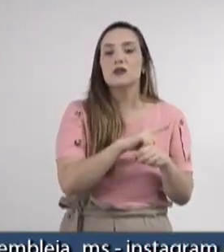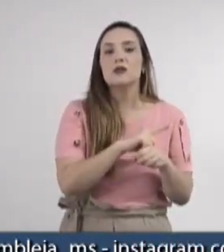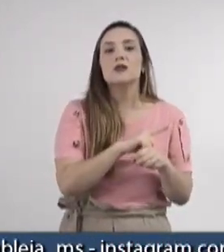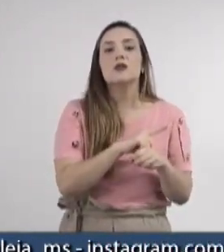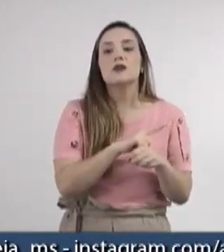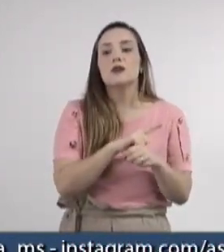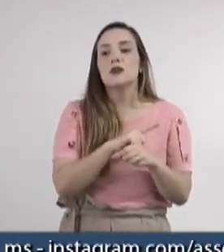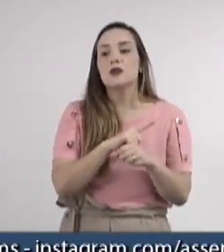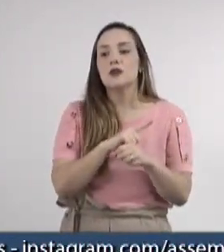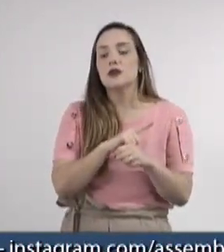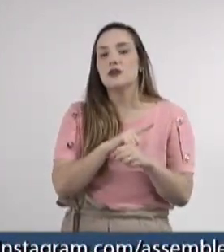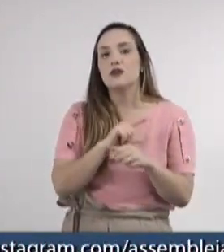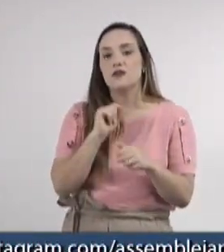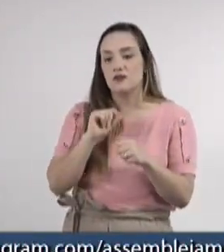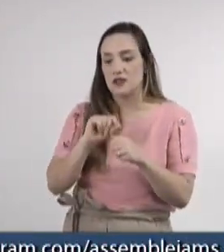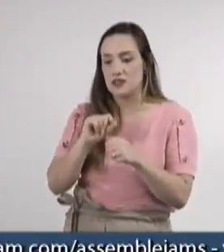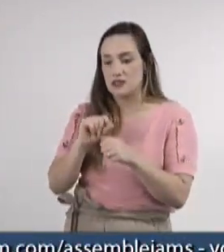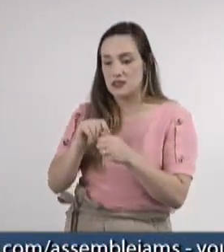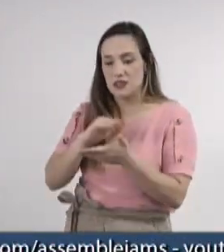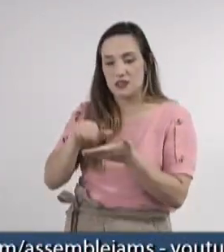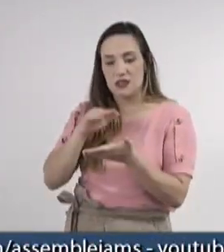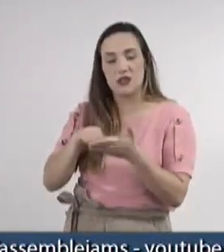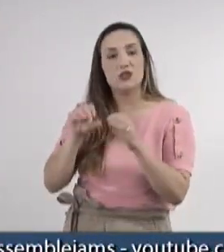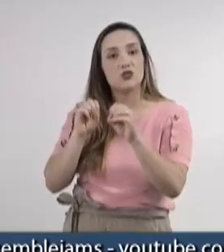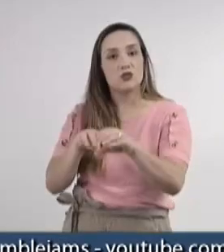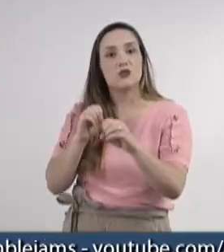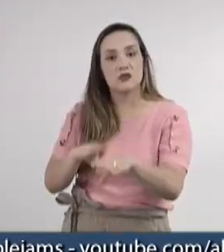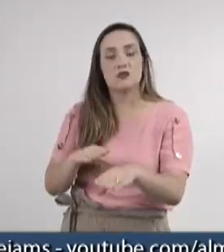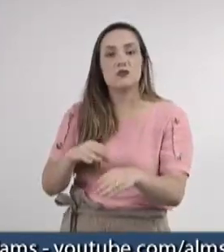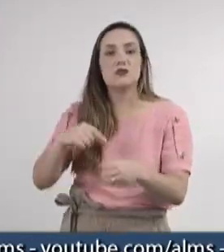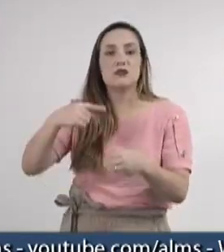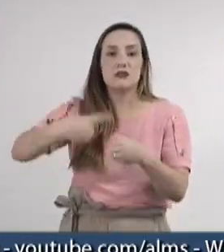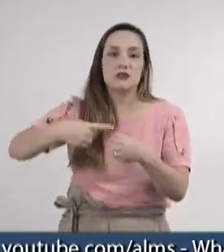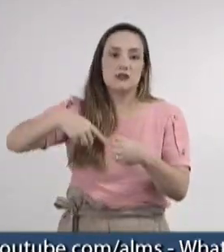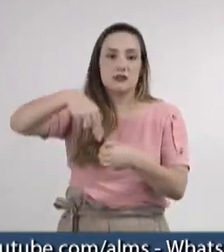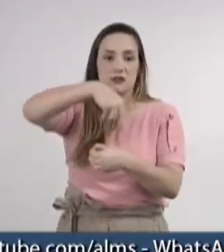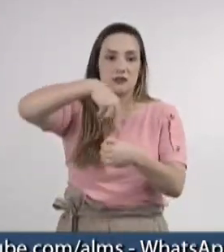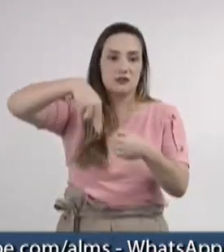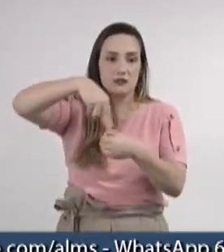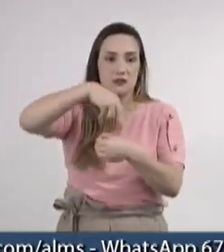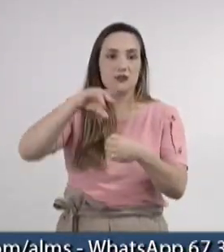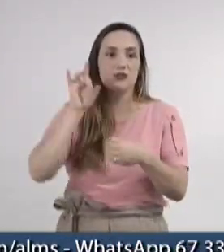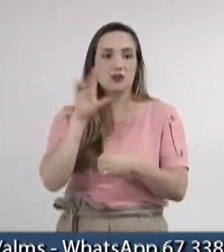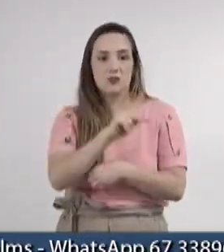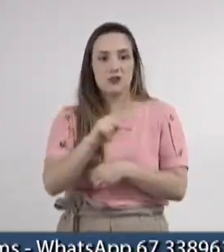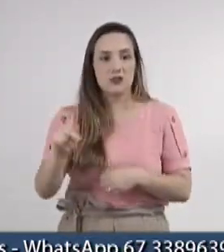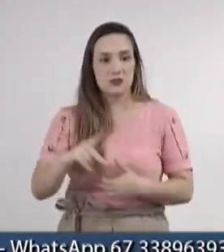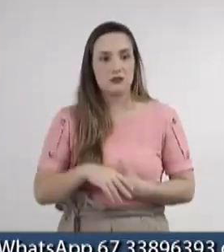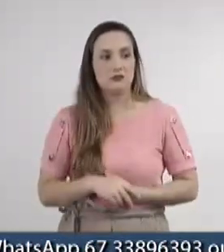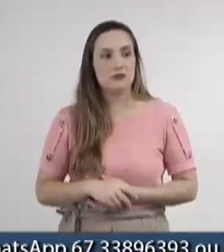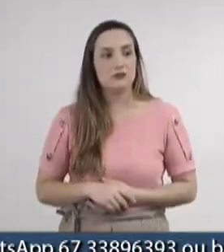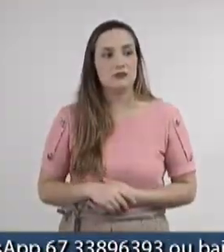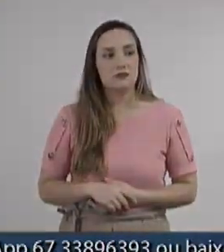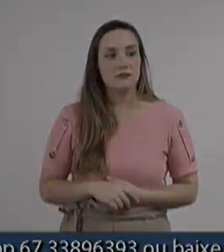Secretaria Municipal de Educação de Nova Alvorada do Sul. Era só isso, senhor presidente.